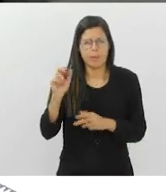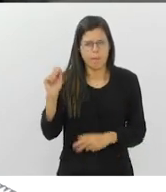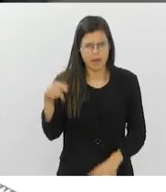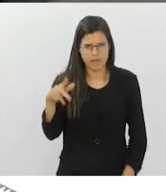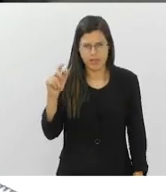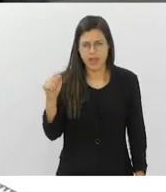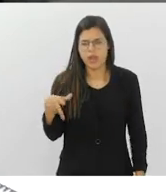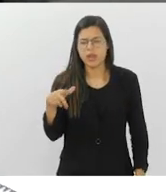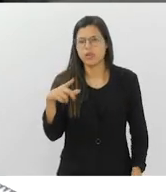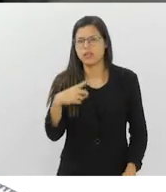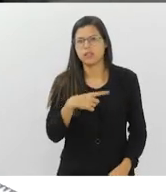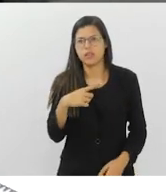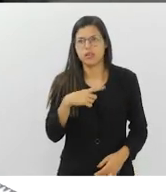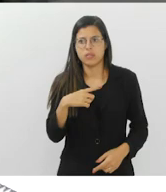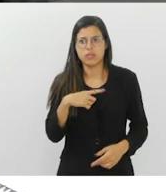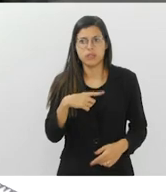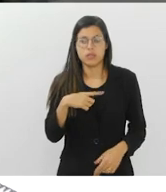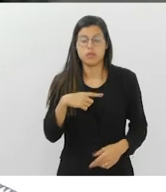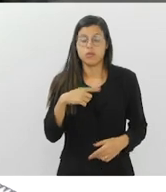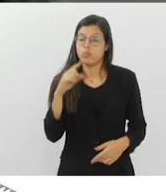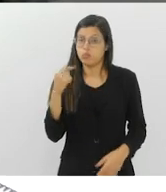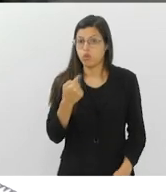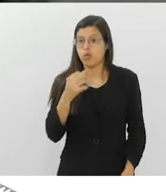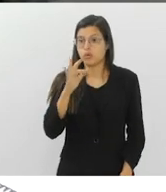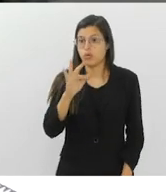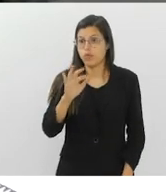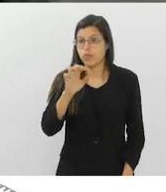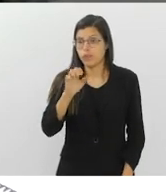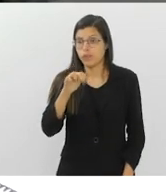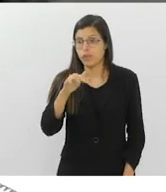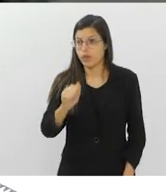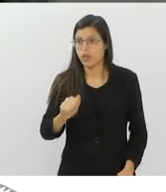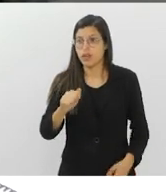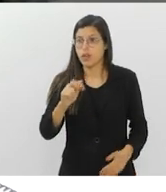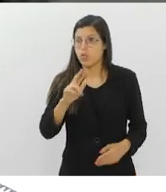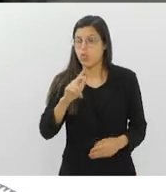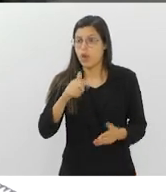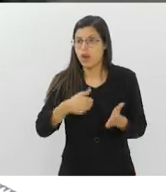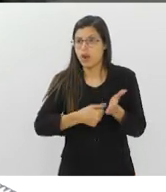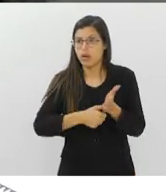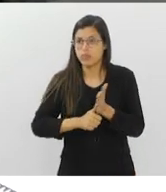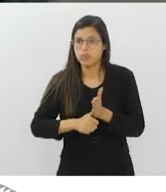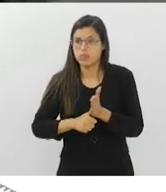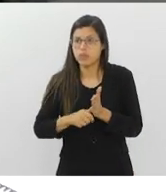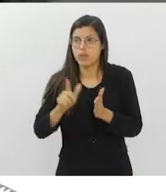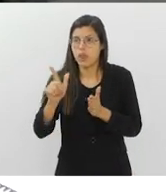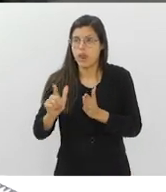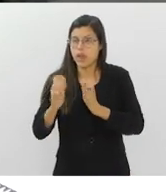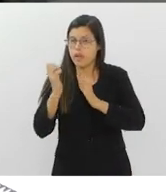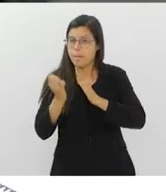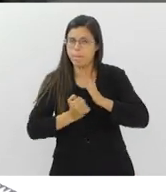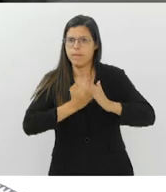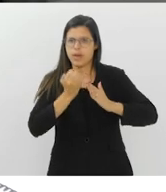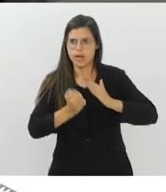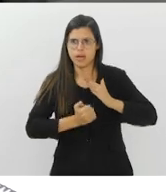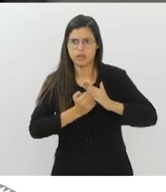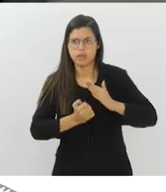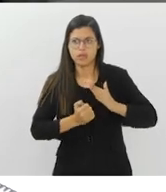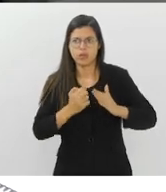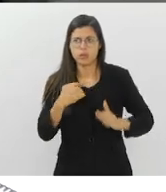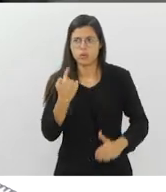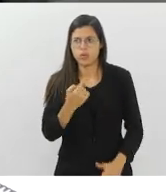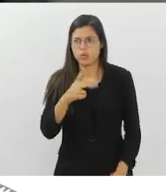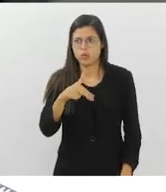Capitalização. No caso da FenaSaúde, nós não reunimos entidades, nós reunimos operadoras, e nós nunca